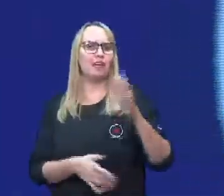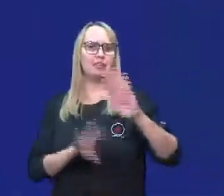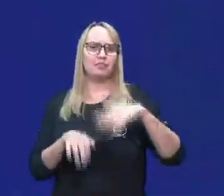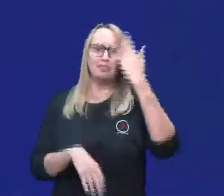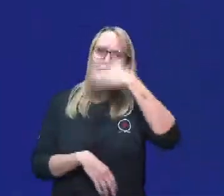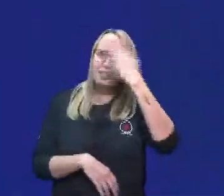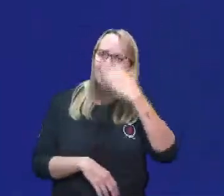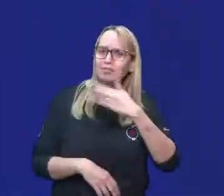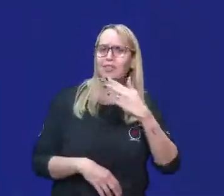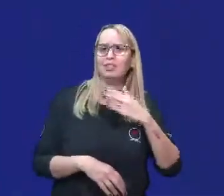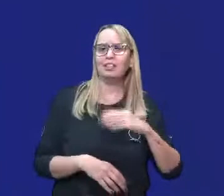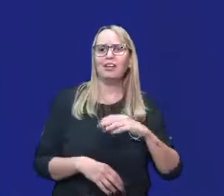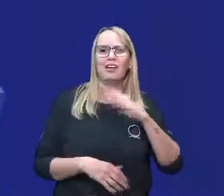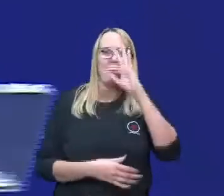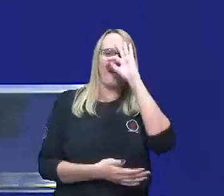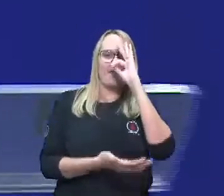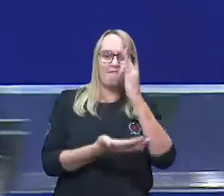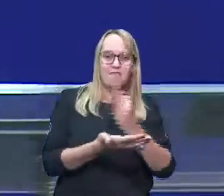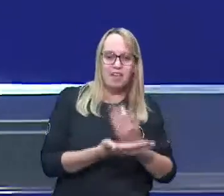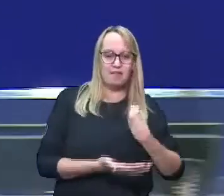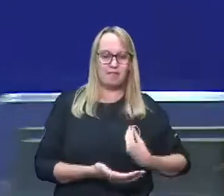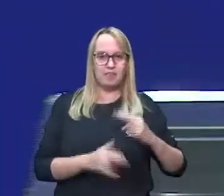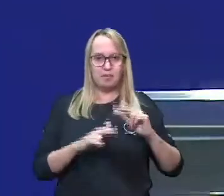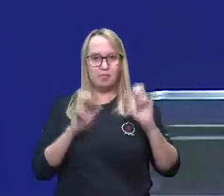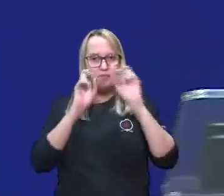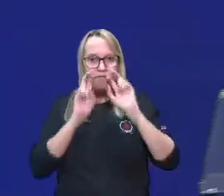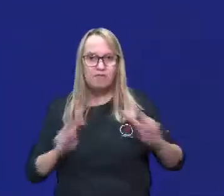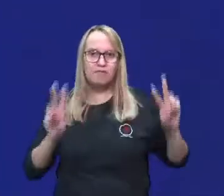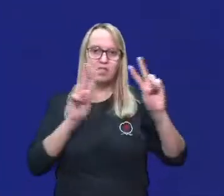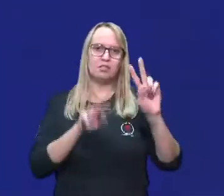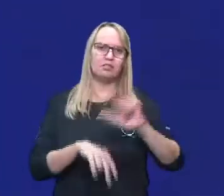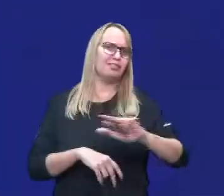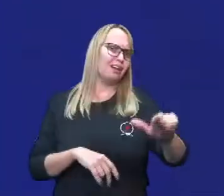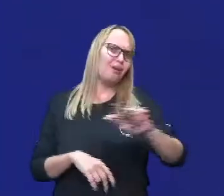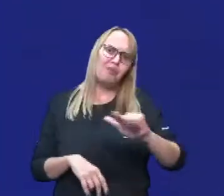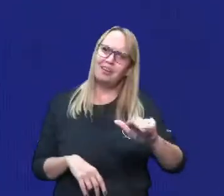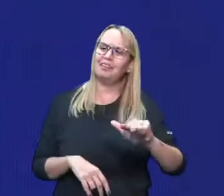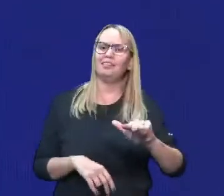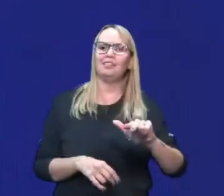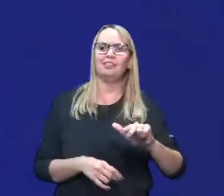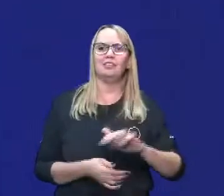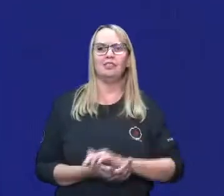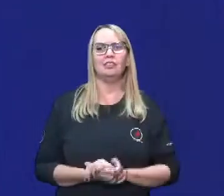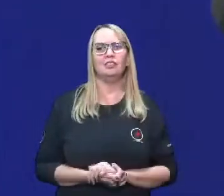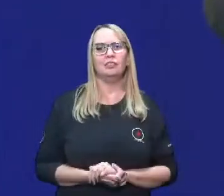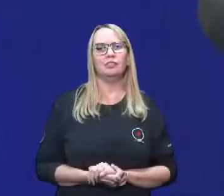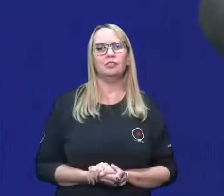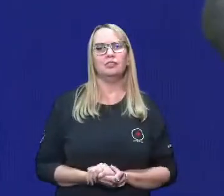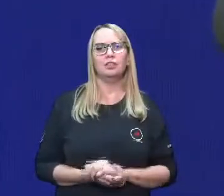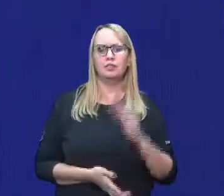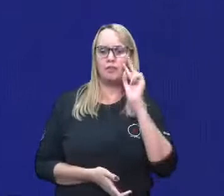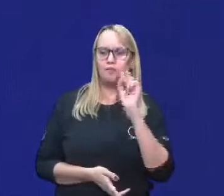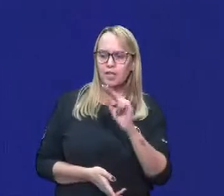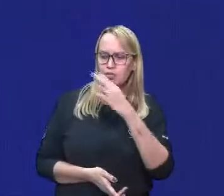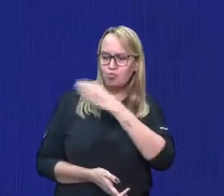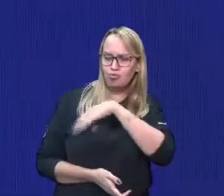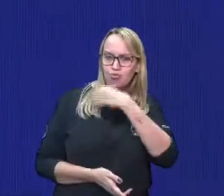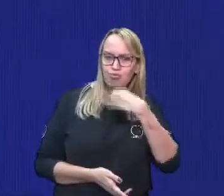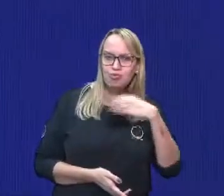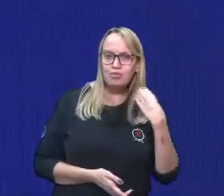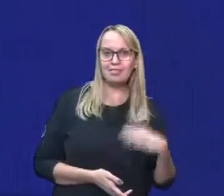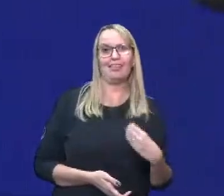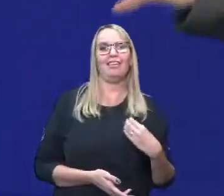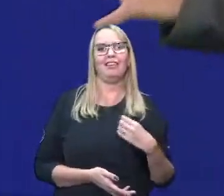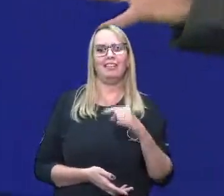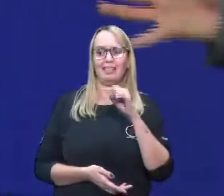é isso, não é andar pelo que vê, não é pela vista. E quando eu olho para José, eu vejo o que